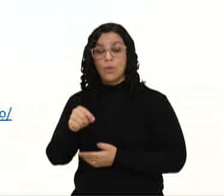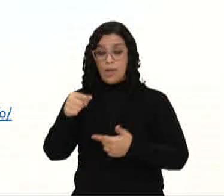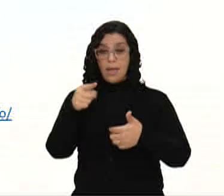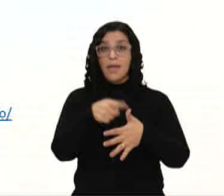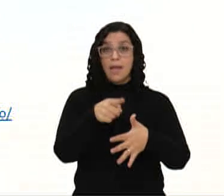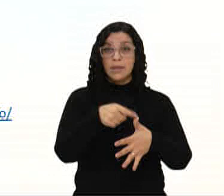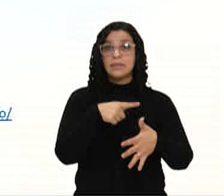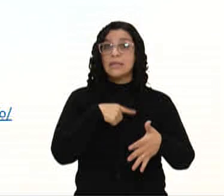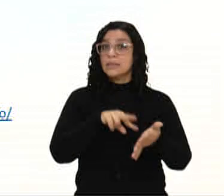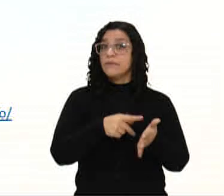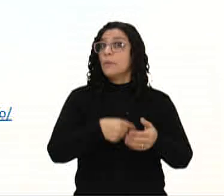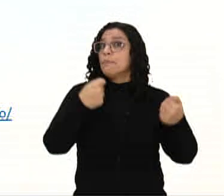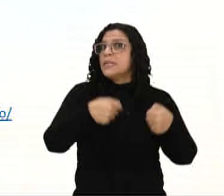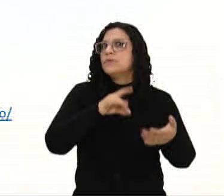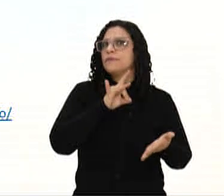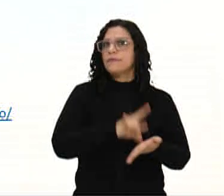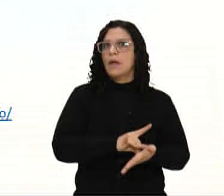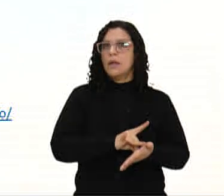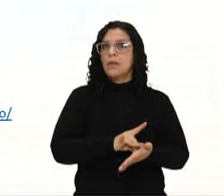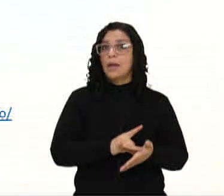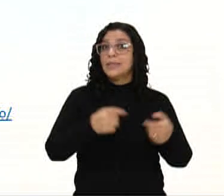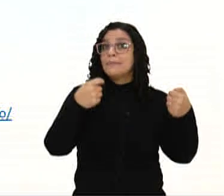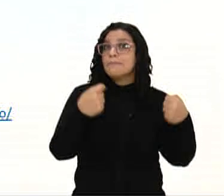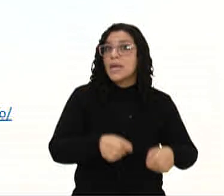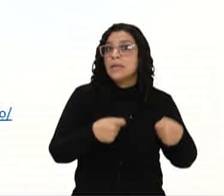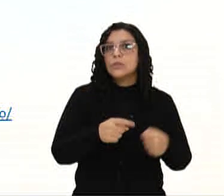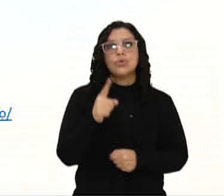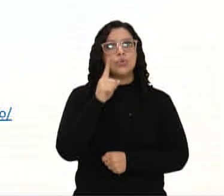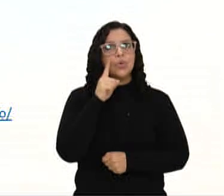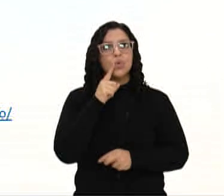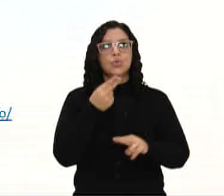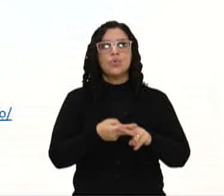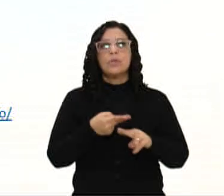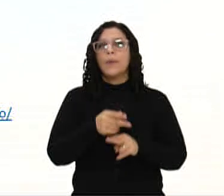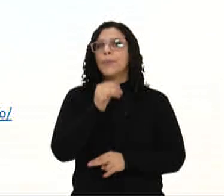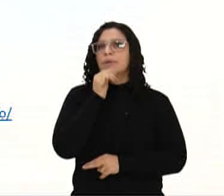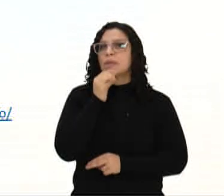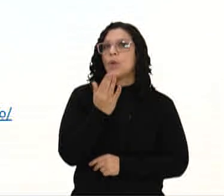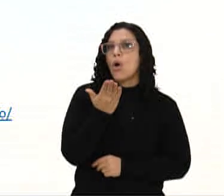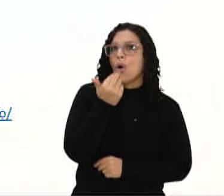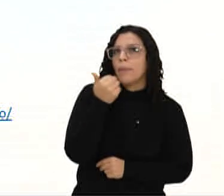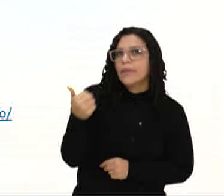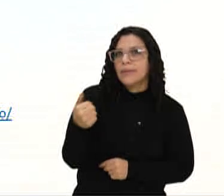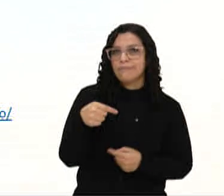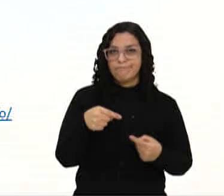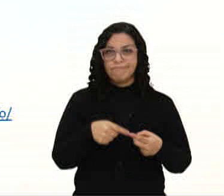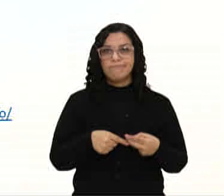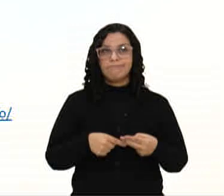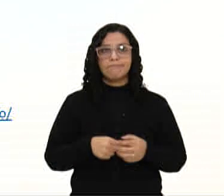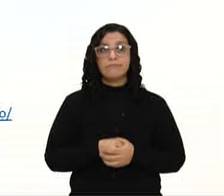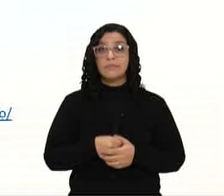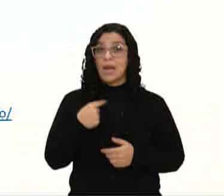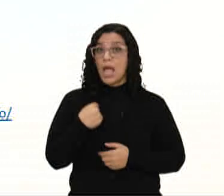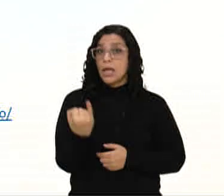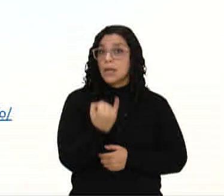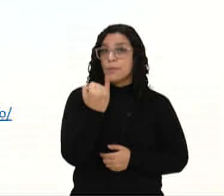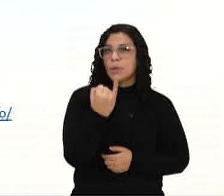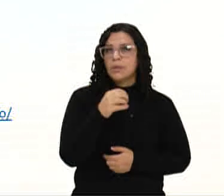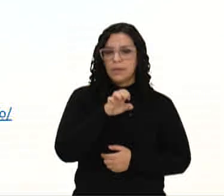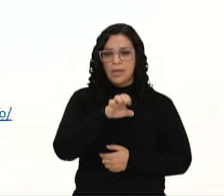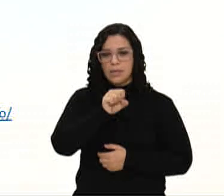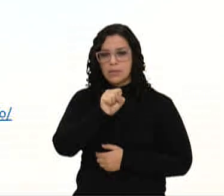do indivíduo. Então, aquilo que é indispensável, como, por exemplo, a alimentação é um tipo de